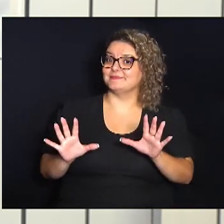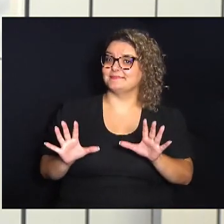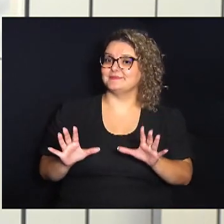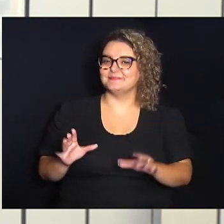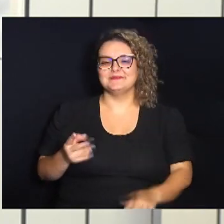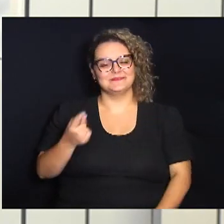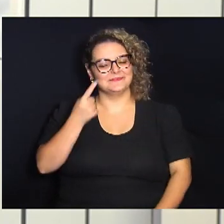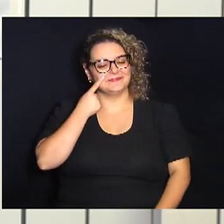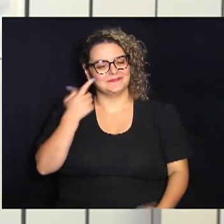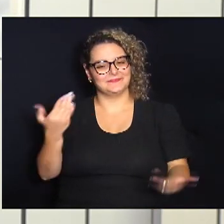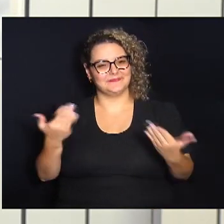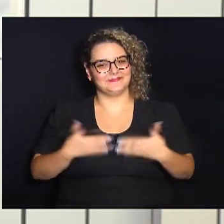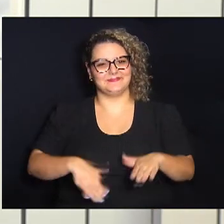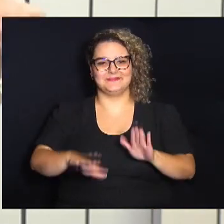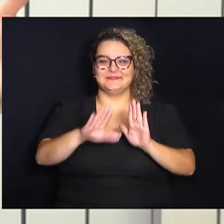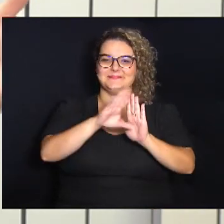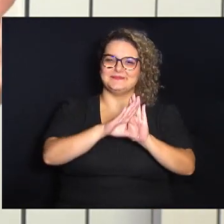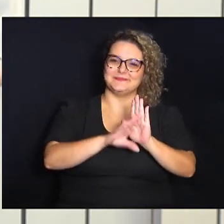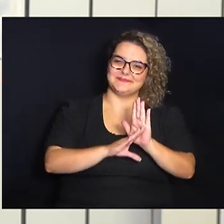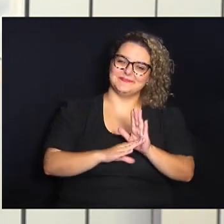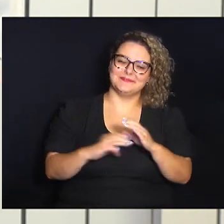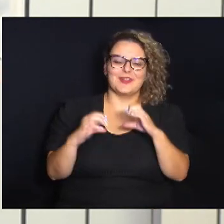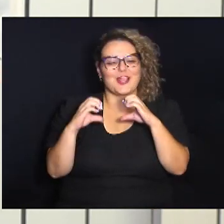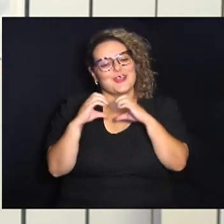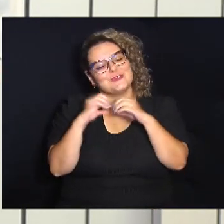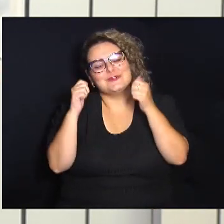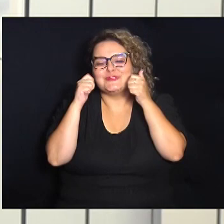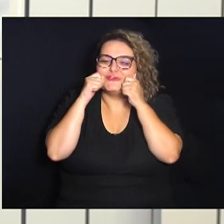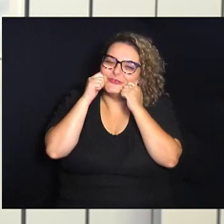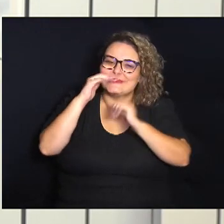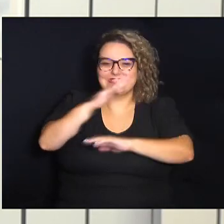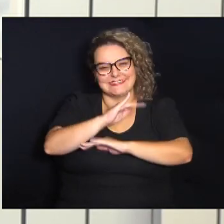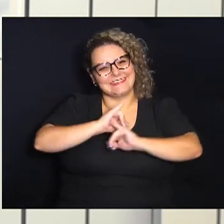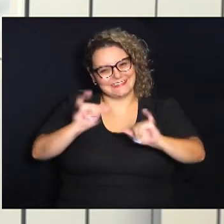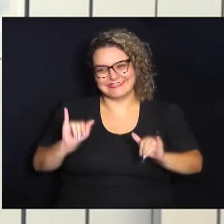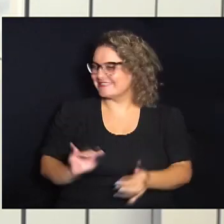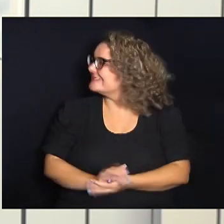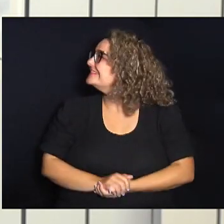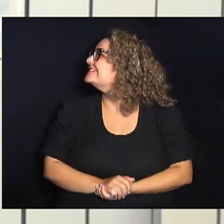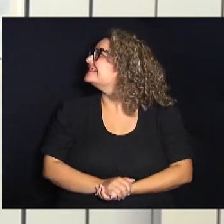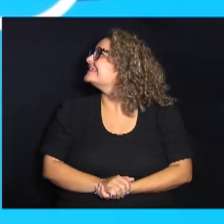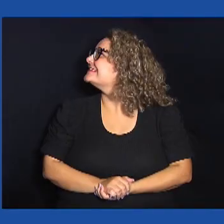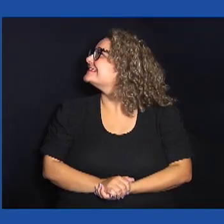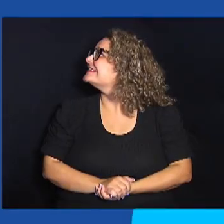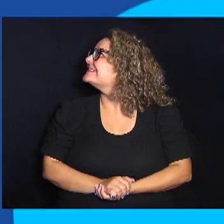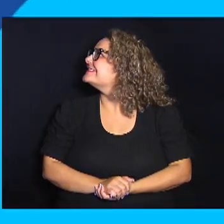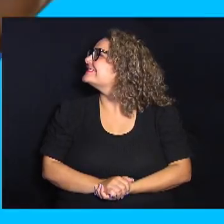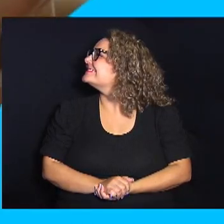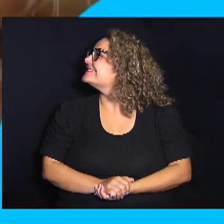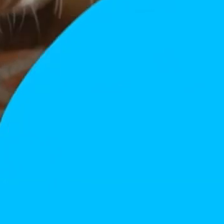assista agora o quadro mais fofo do jornal Câmara Notícia.